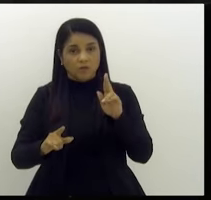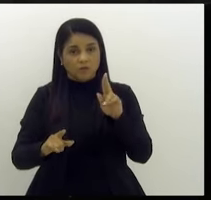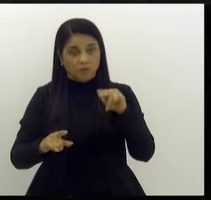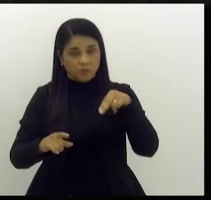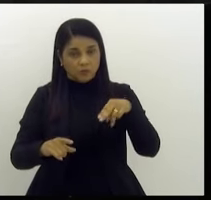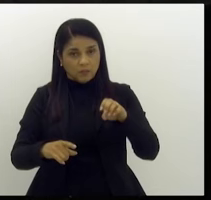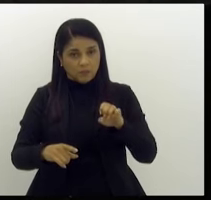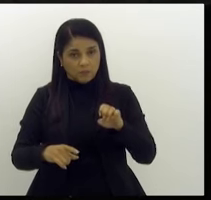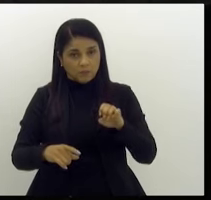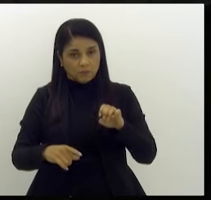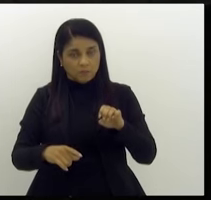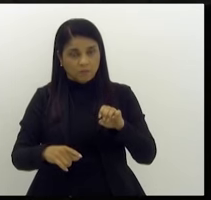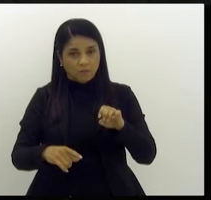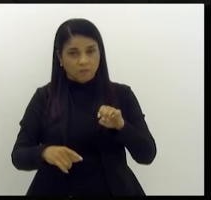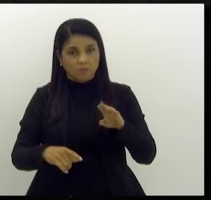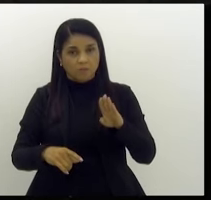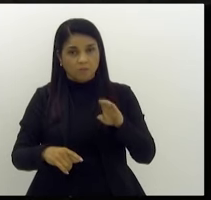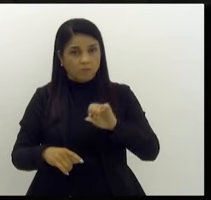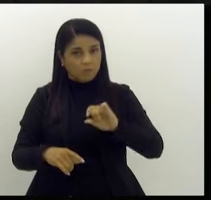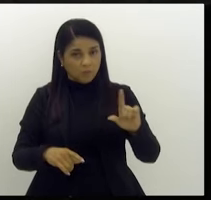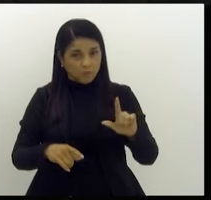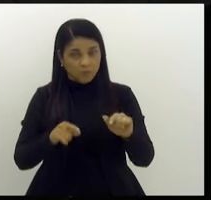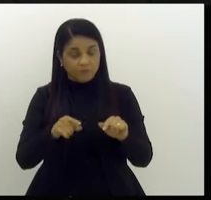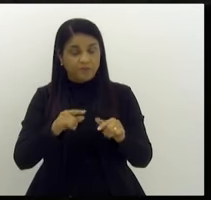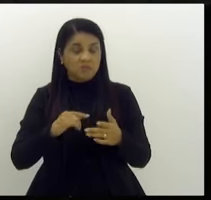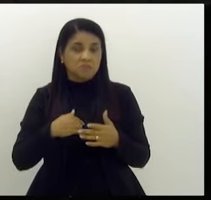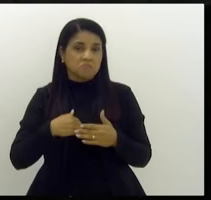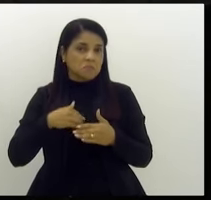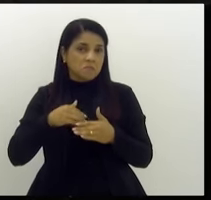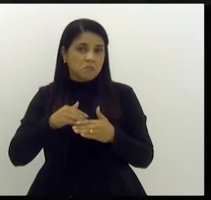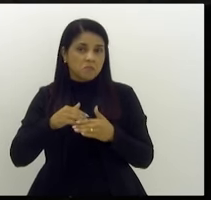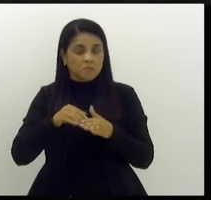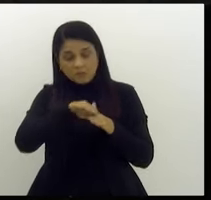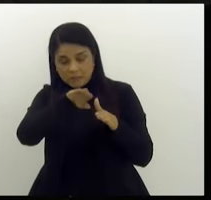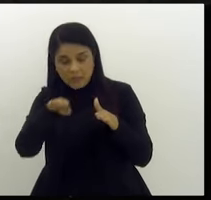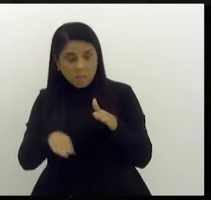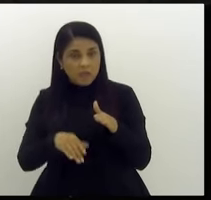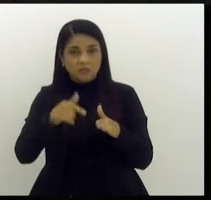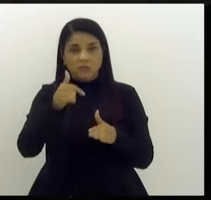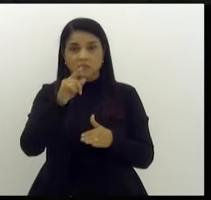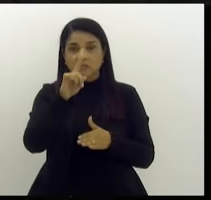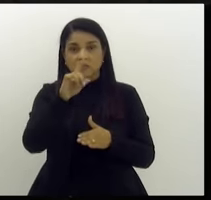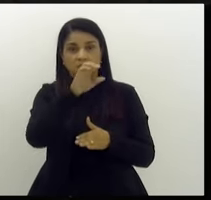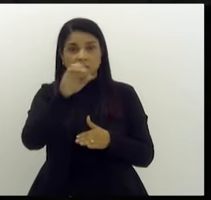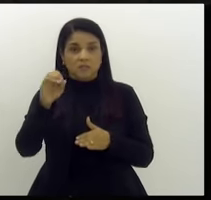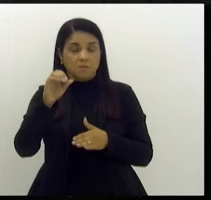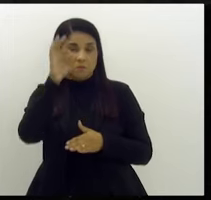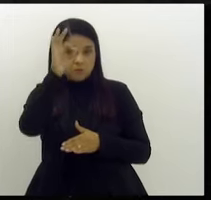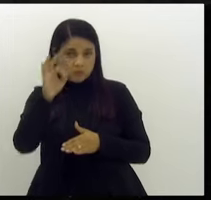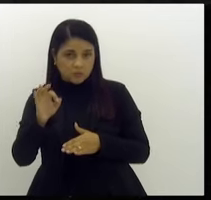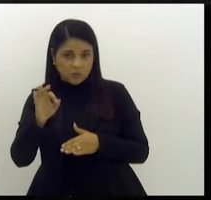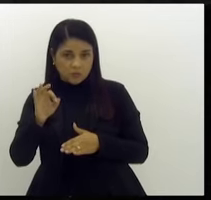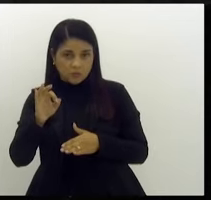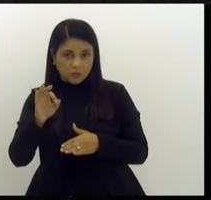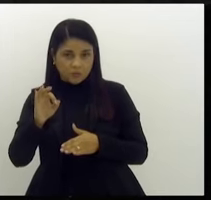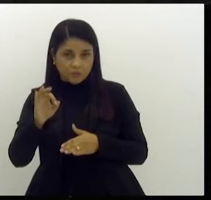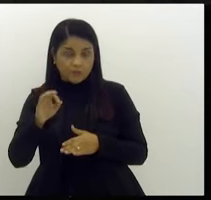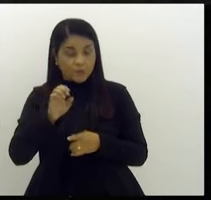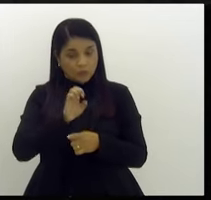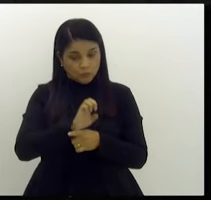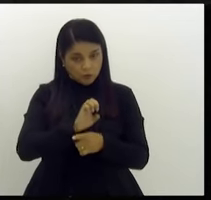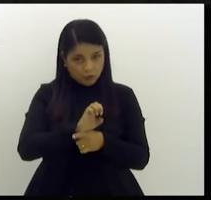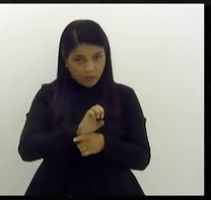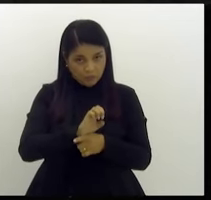Estado não pode ser inferior a 100% da contribuição do Trabalhador ou seja o estado colocou